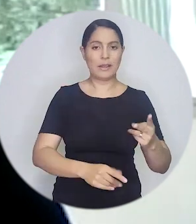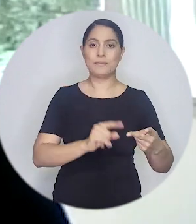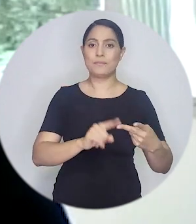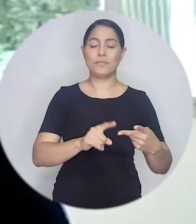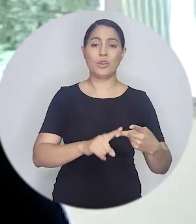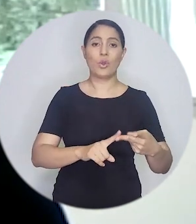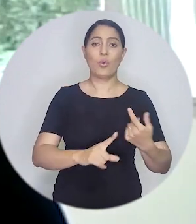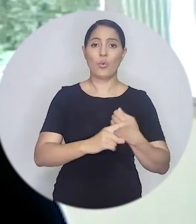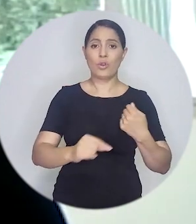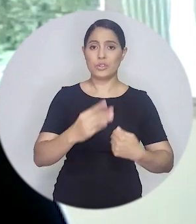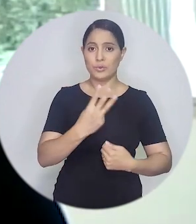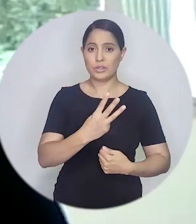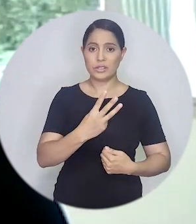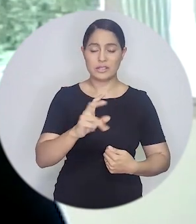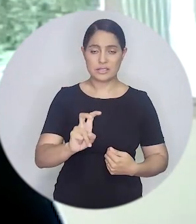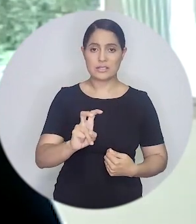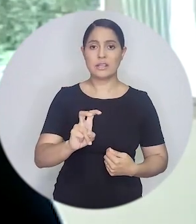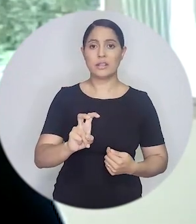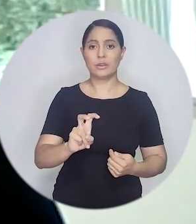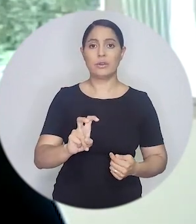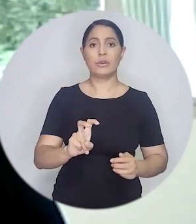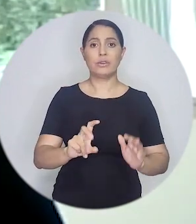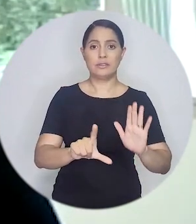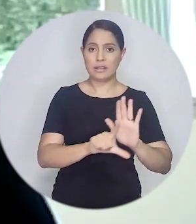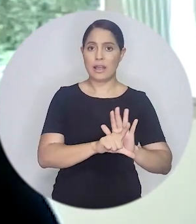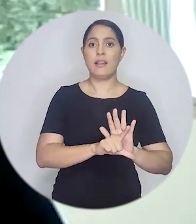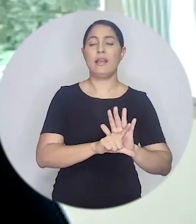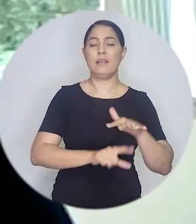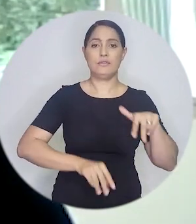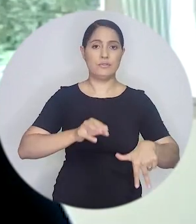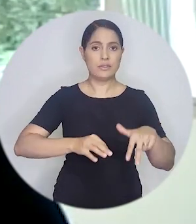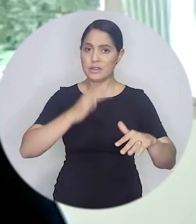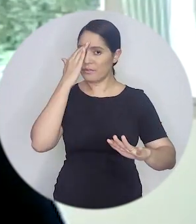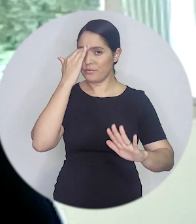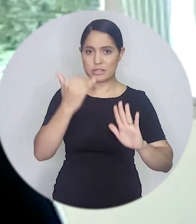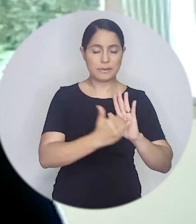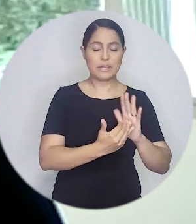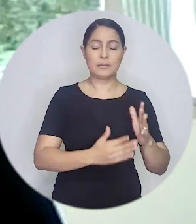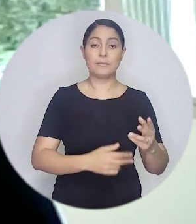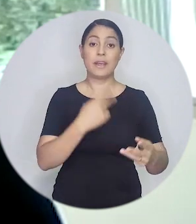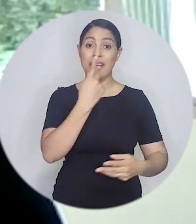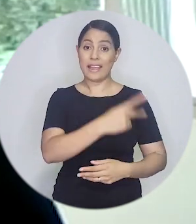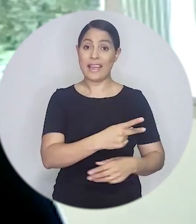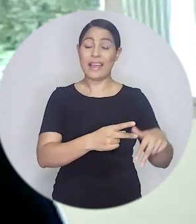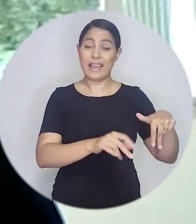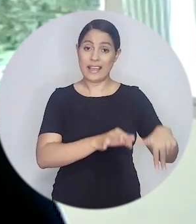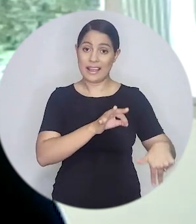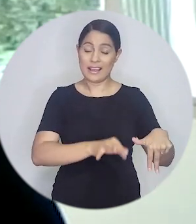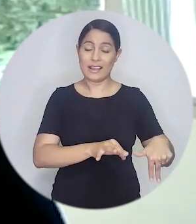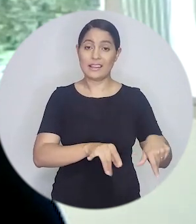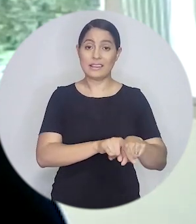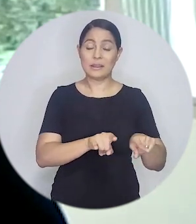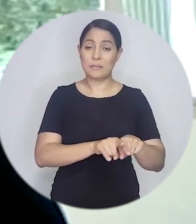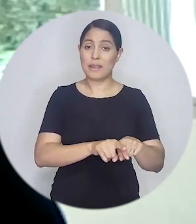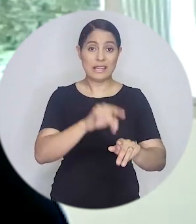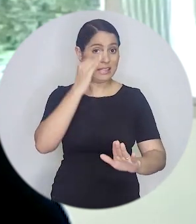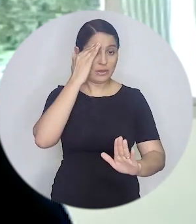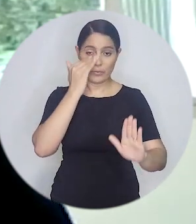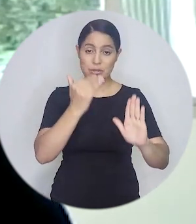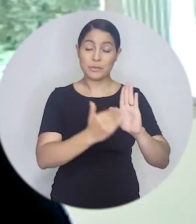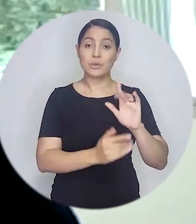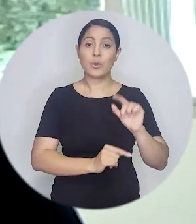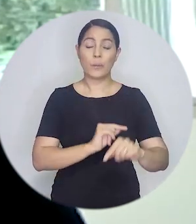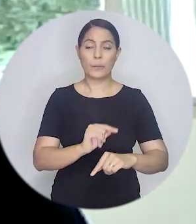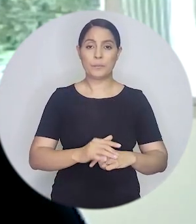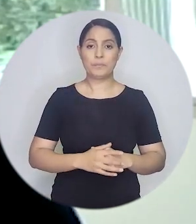do Código de Ética da Magistratura e do artigo 35 da Lei Orgânica da Magistratura Nacional,